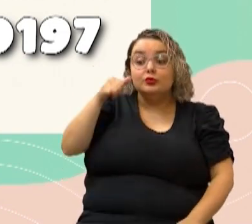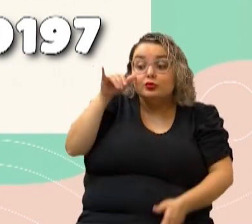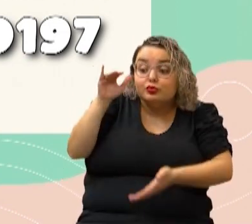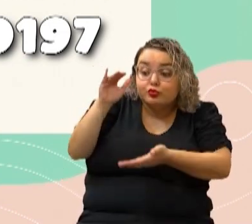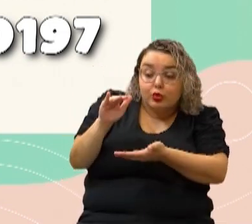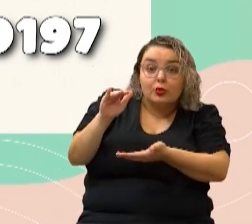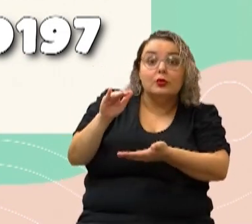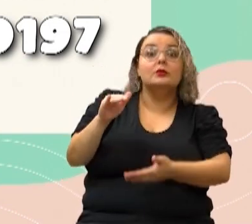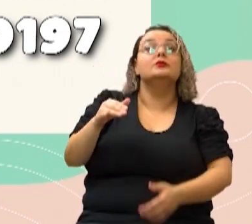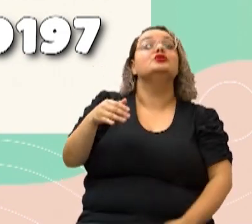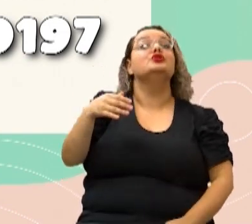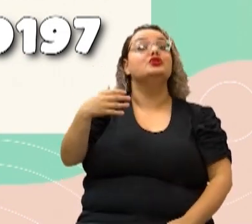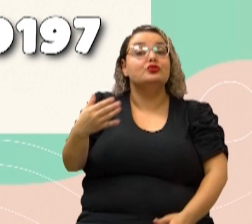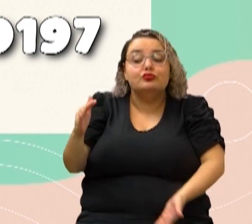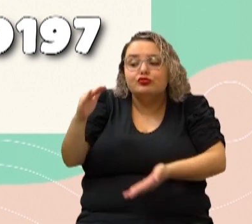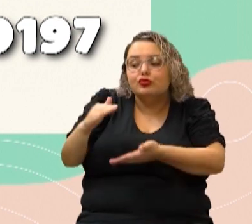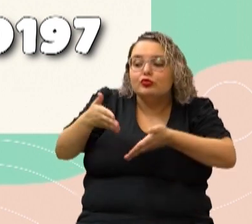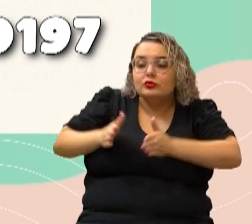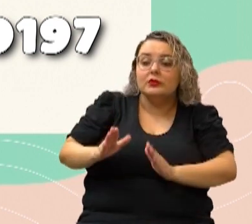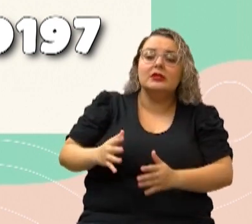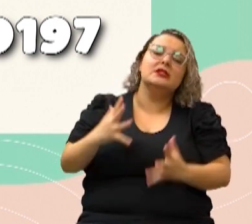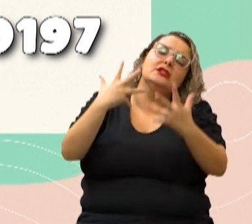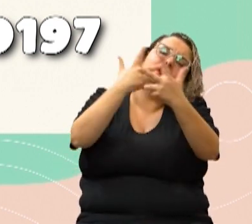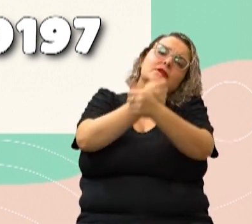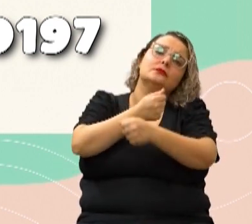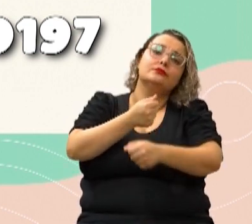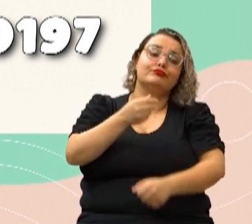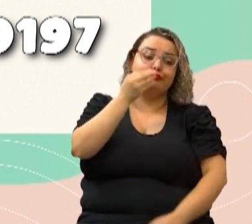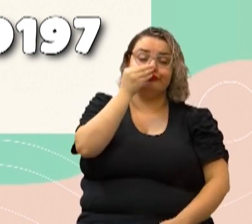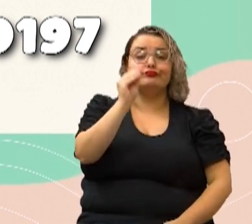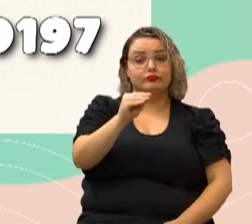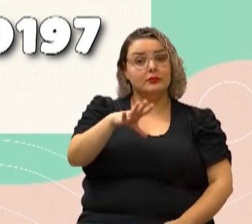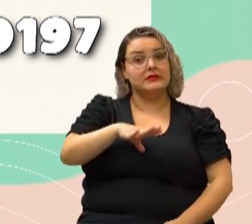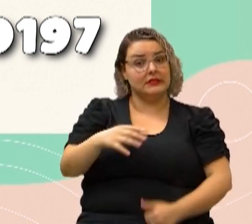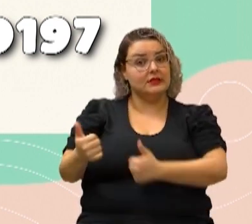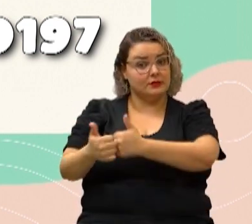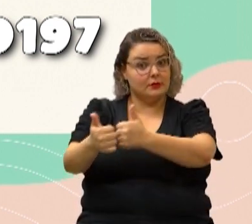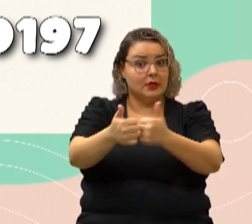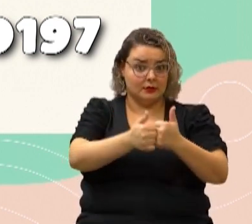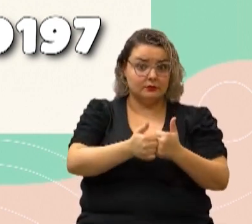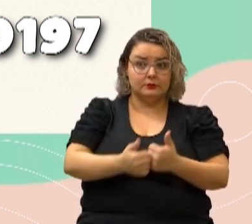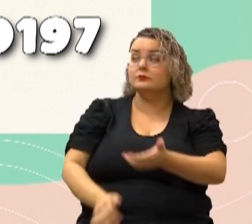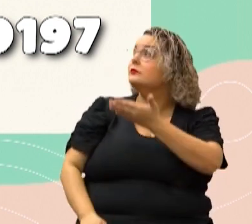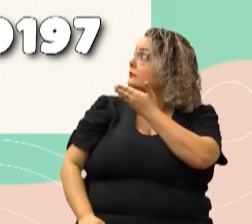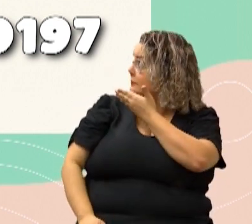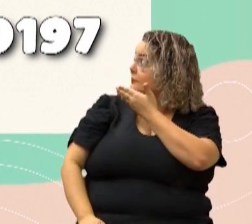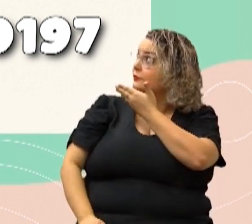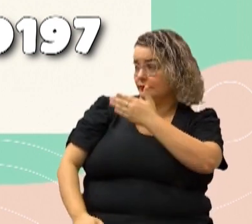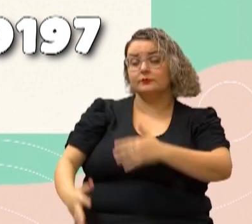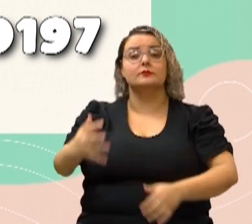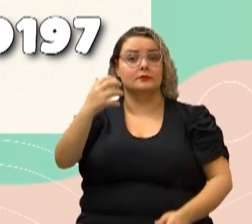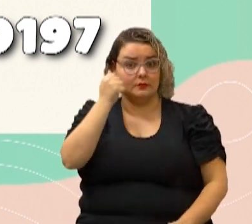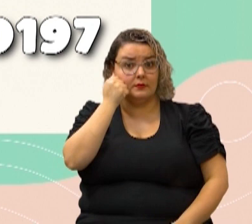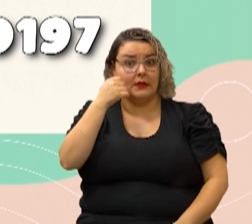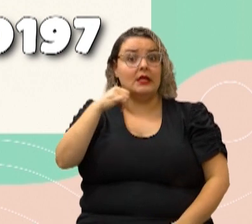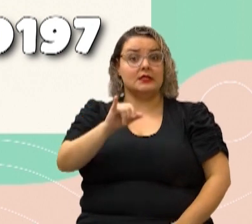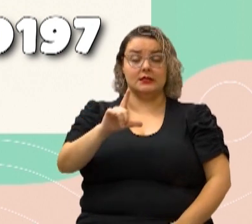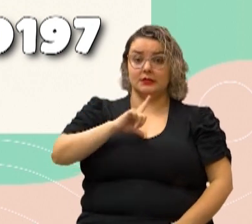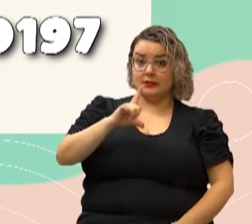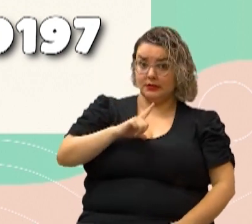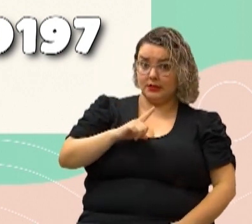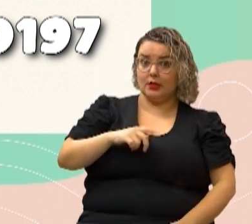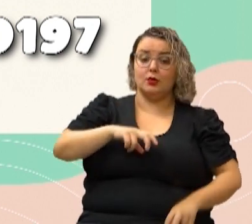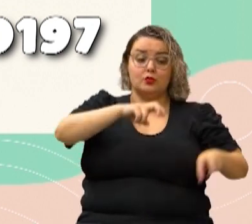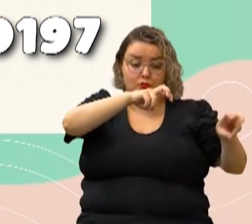de bezerros lindos que foram abandonados em uma cidade da região. Eles estão para a adoção. Caso